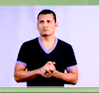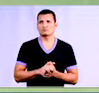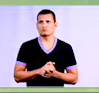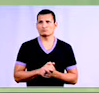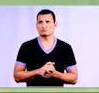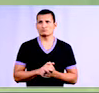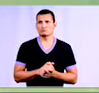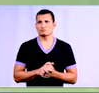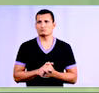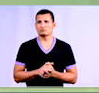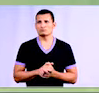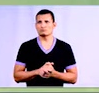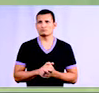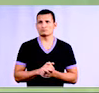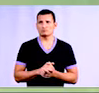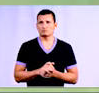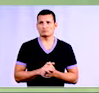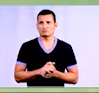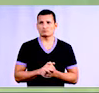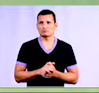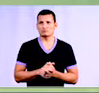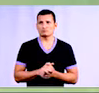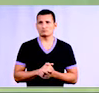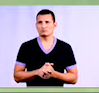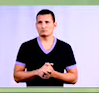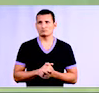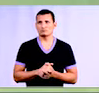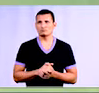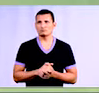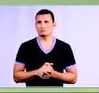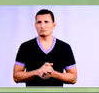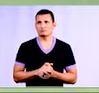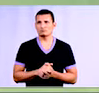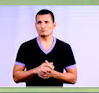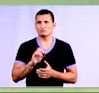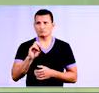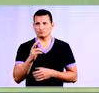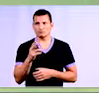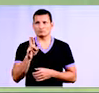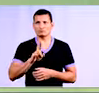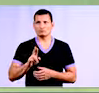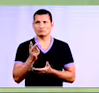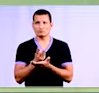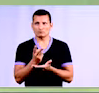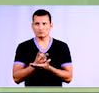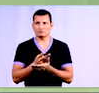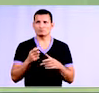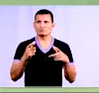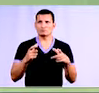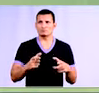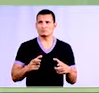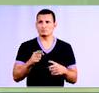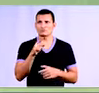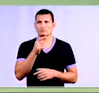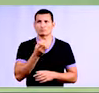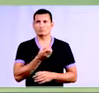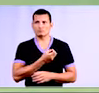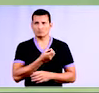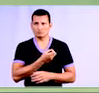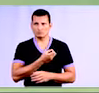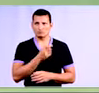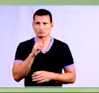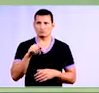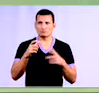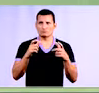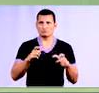aquela sobreposição ou a utilização do mesmo endereço, né? Esse valor, somado ao endereço